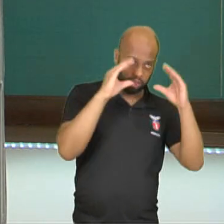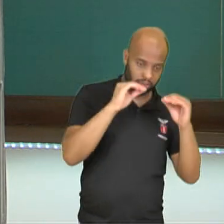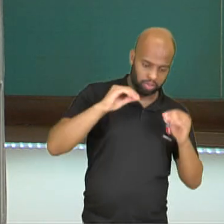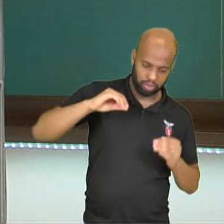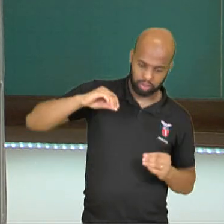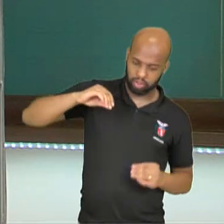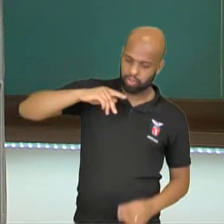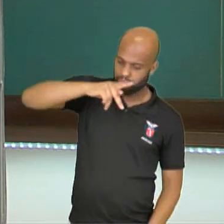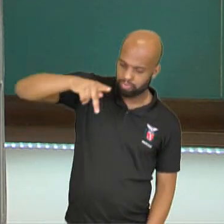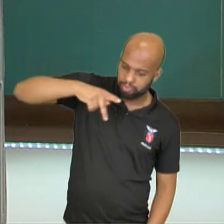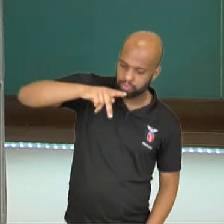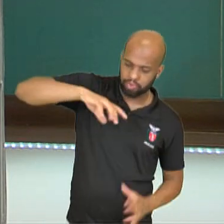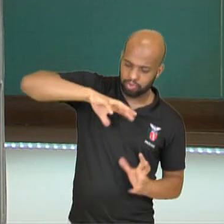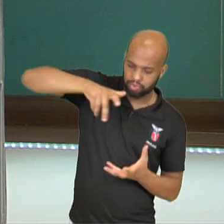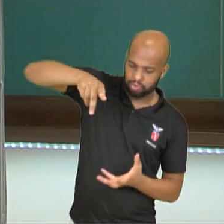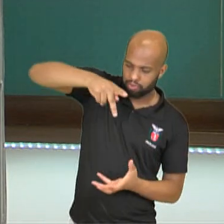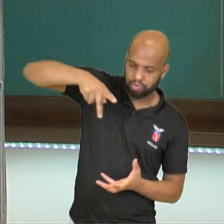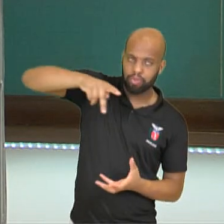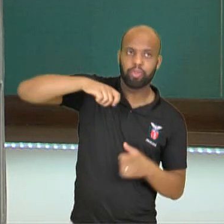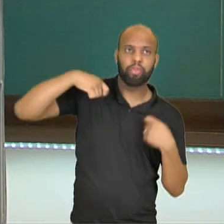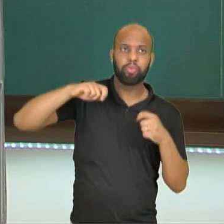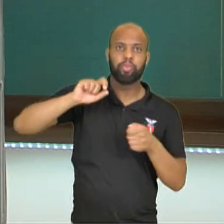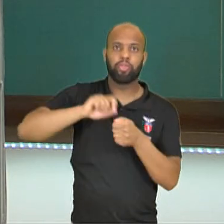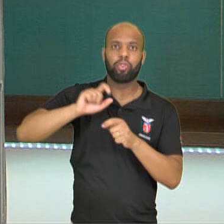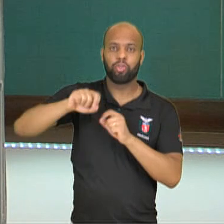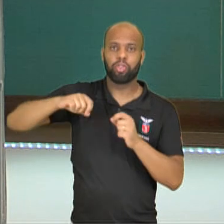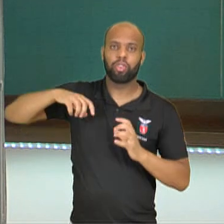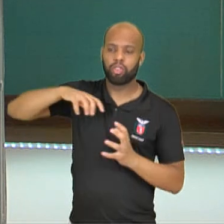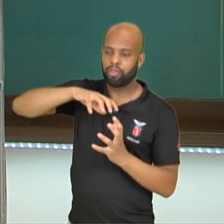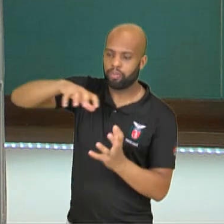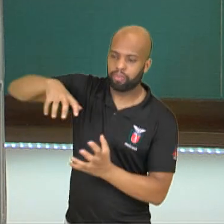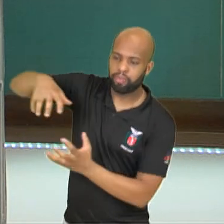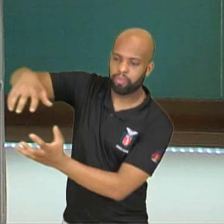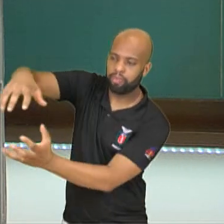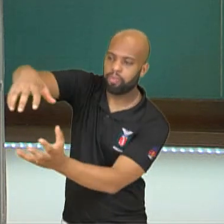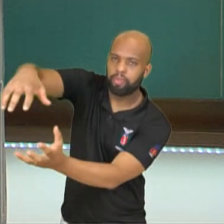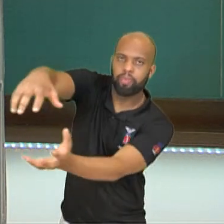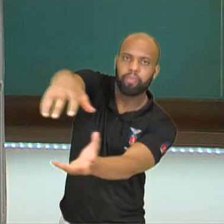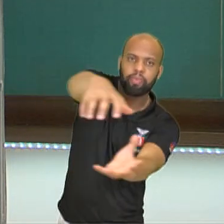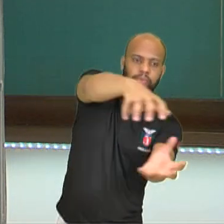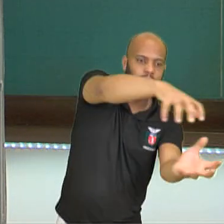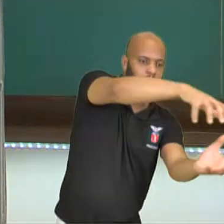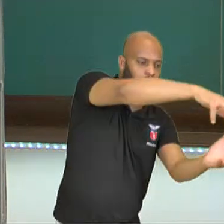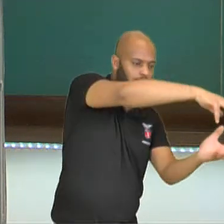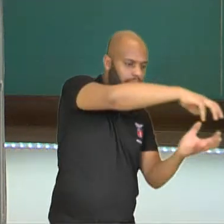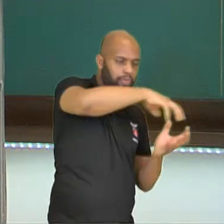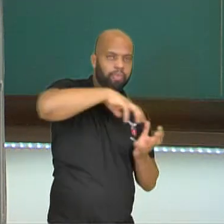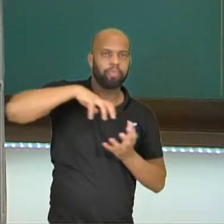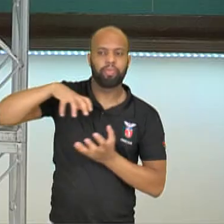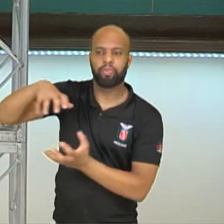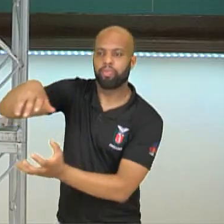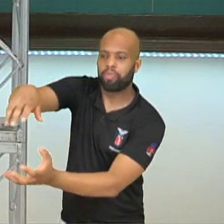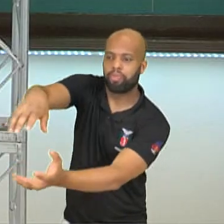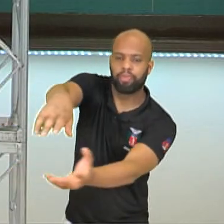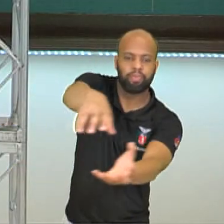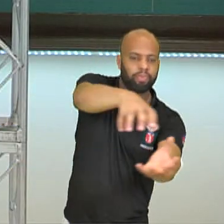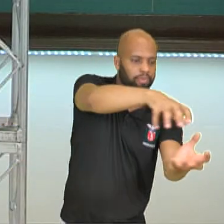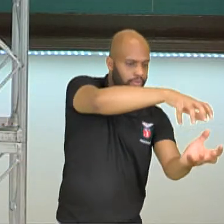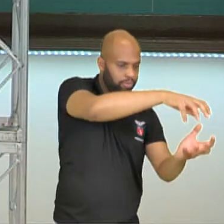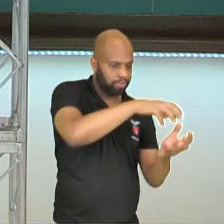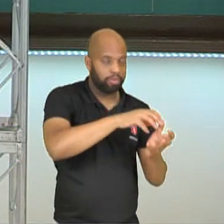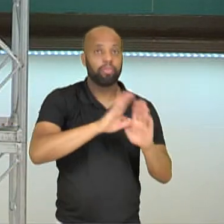áreas polares, é o movimento de translação que fará essa ocorrência. Então, é importante você,